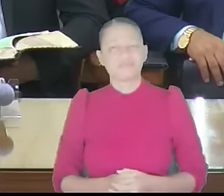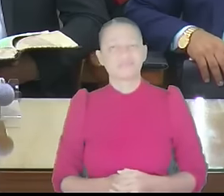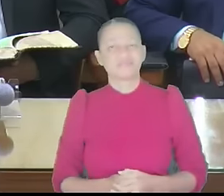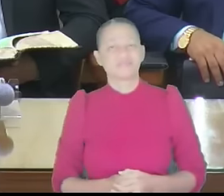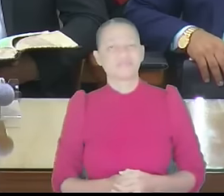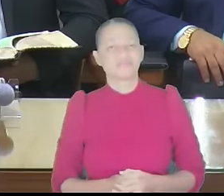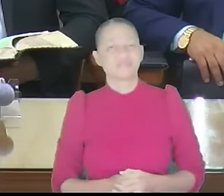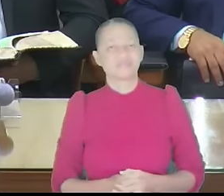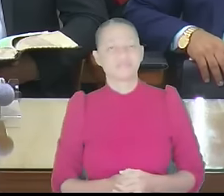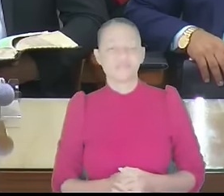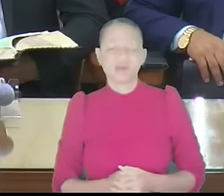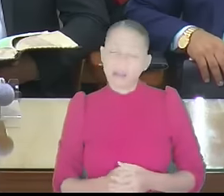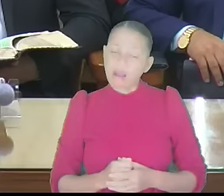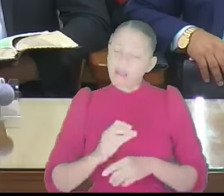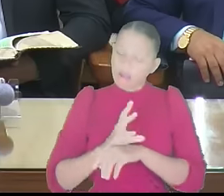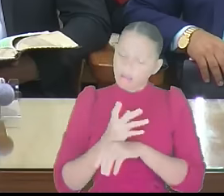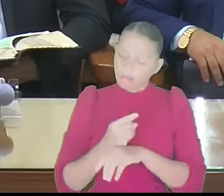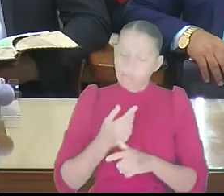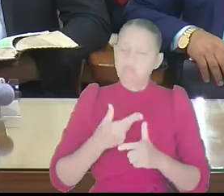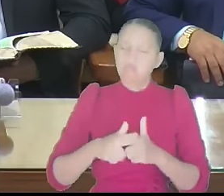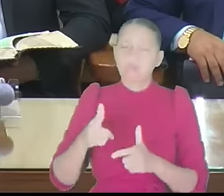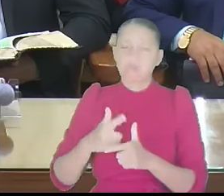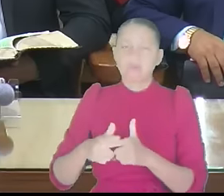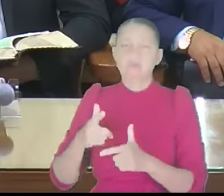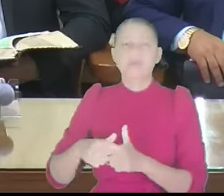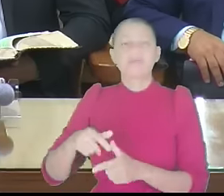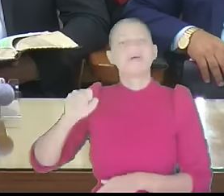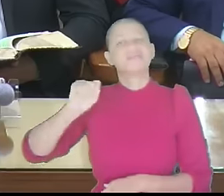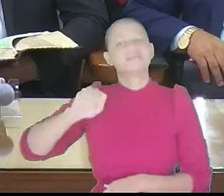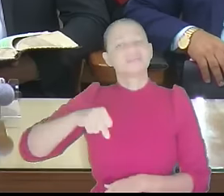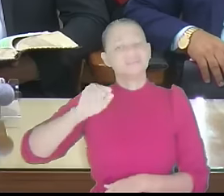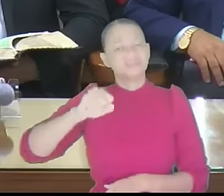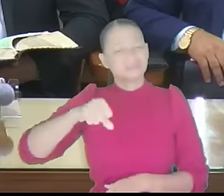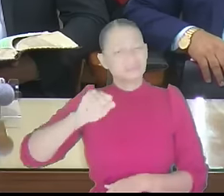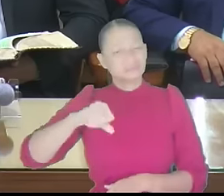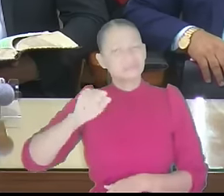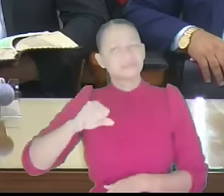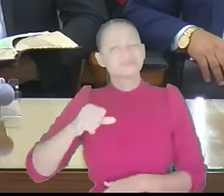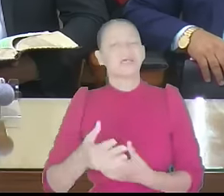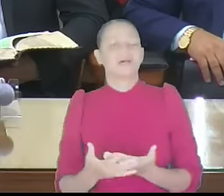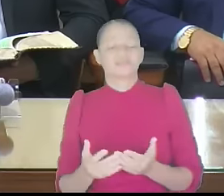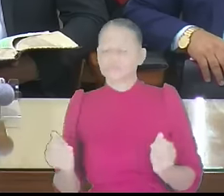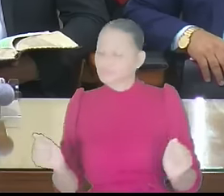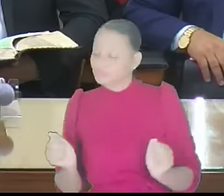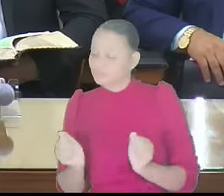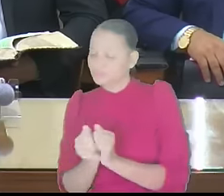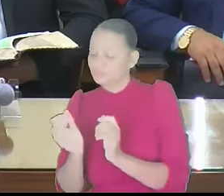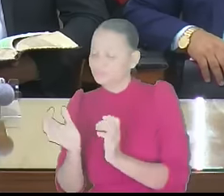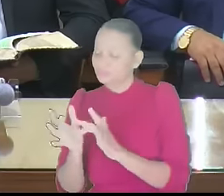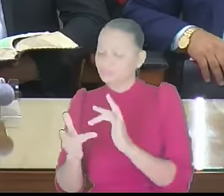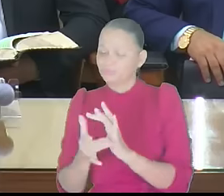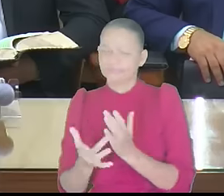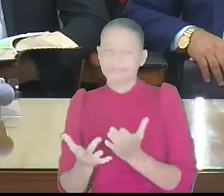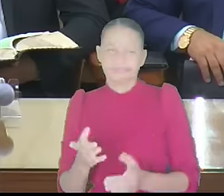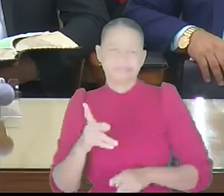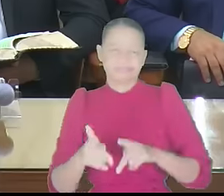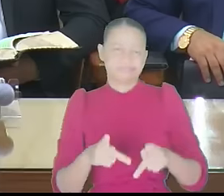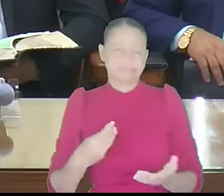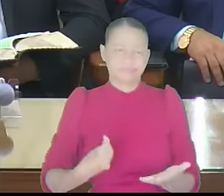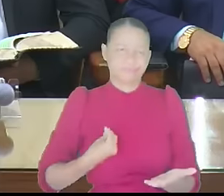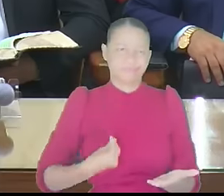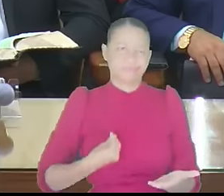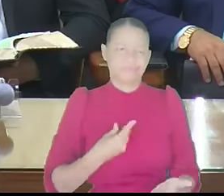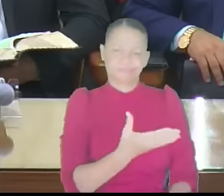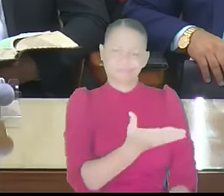A igreja tem problema? Naquele tempo tinha. Os que andavam com Jesus era desse jeito. Imagina esse povo que está aqui hoje.